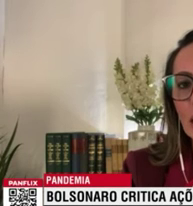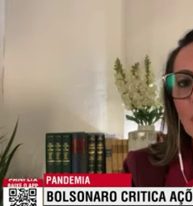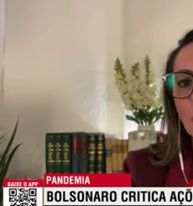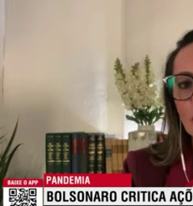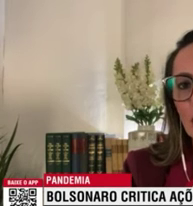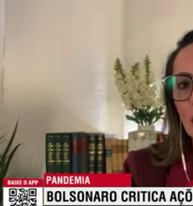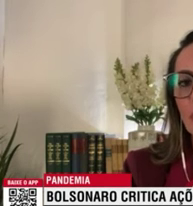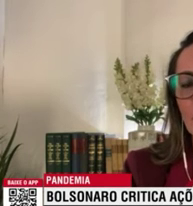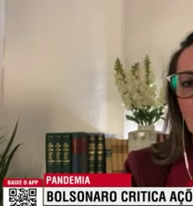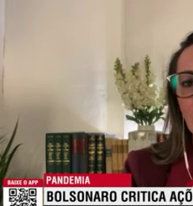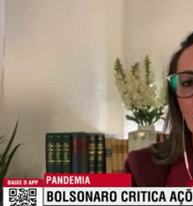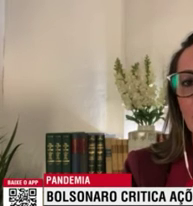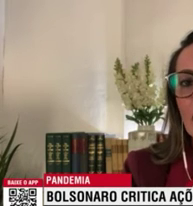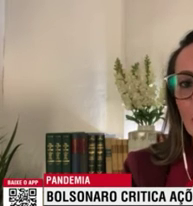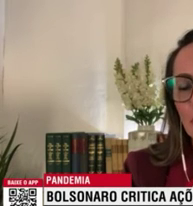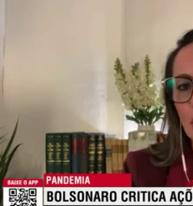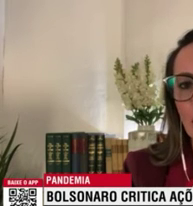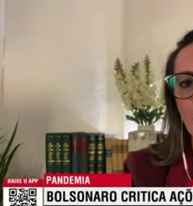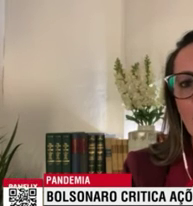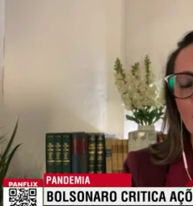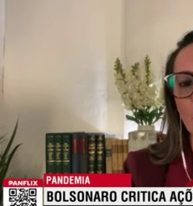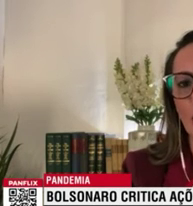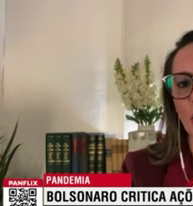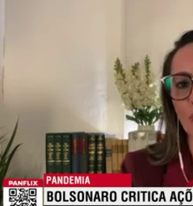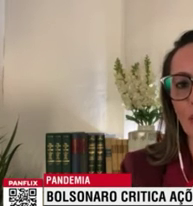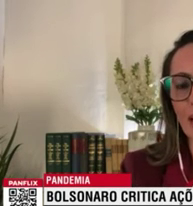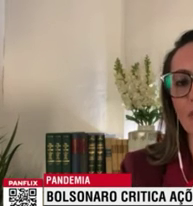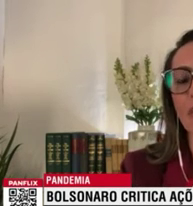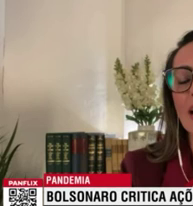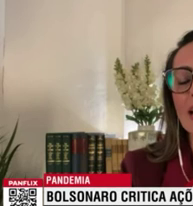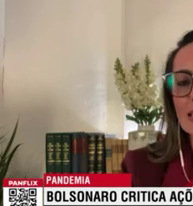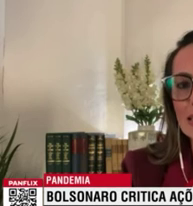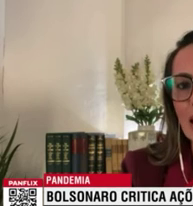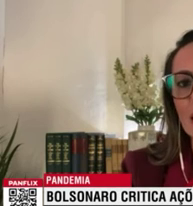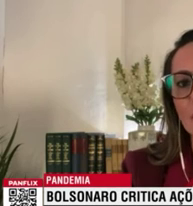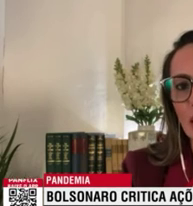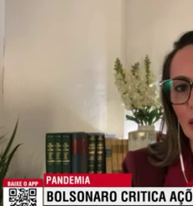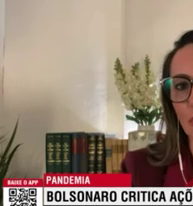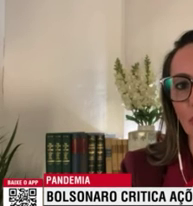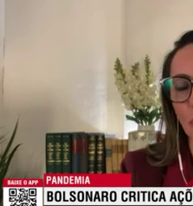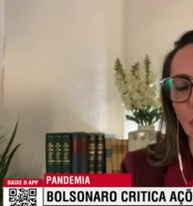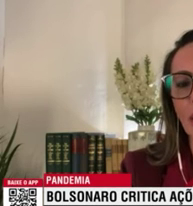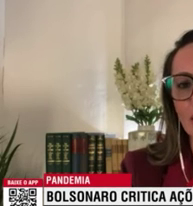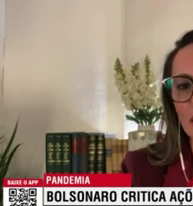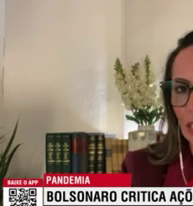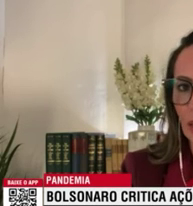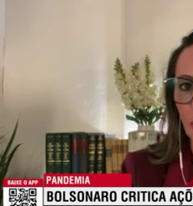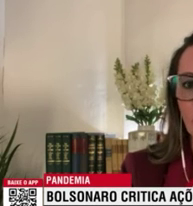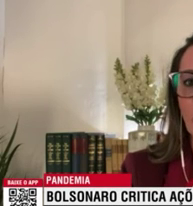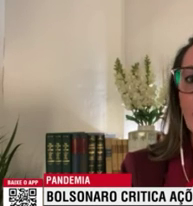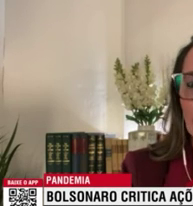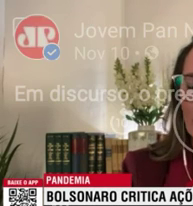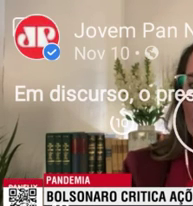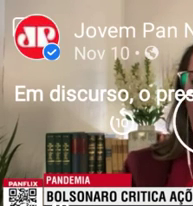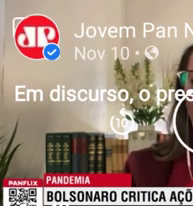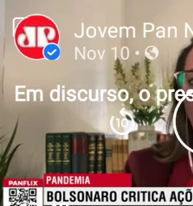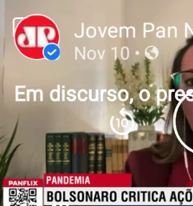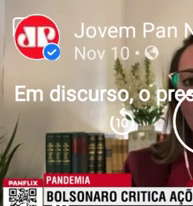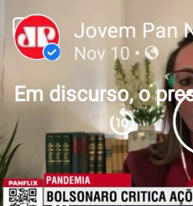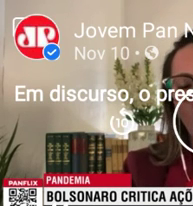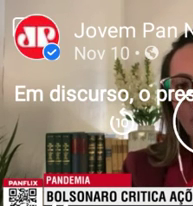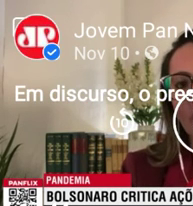cancelamento. Não podemos ceder, temos que quebrar a espiral do silêncio sem medo, porque senão,